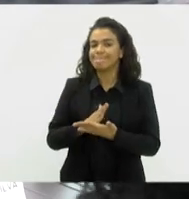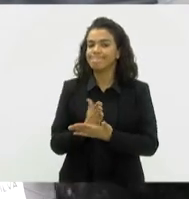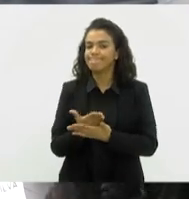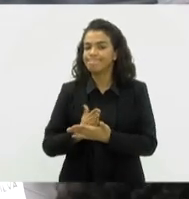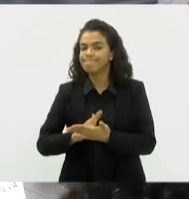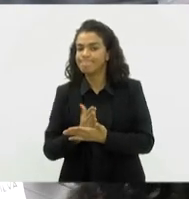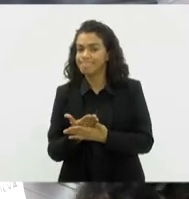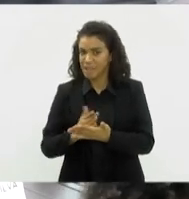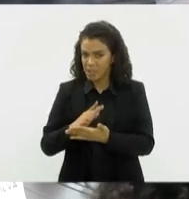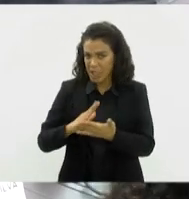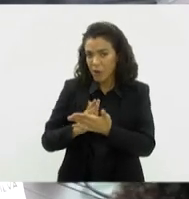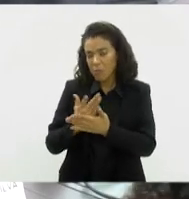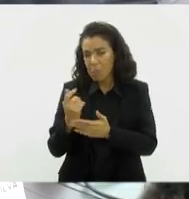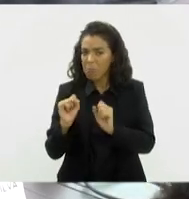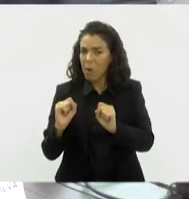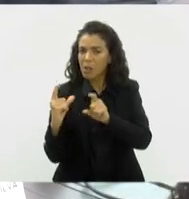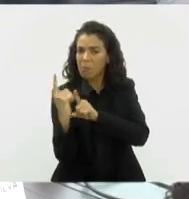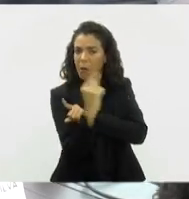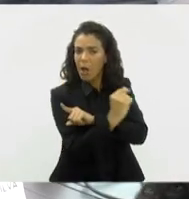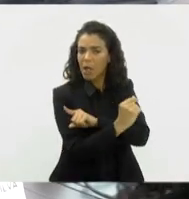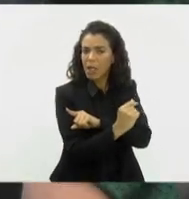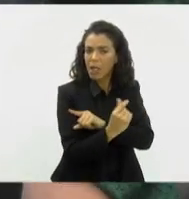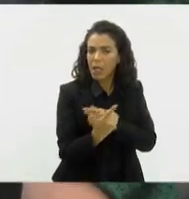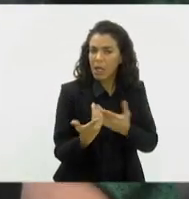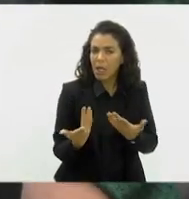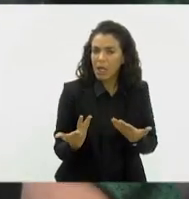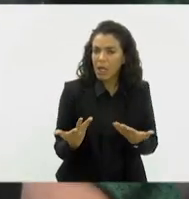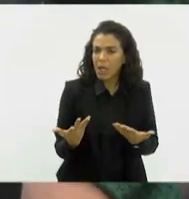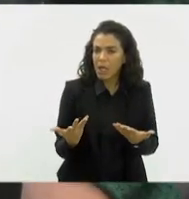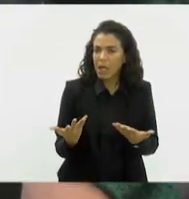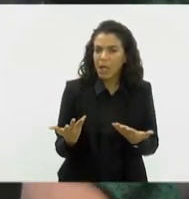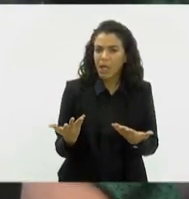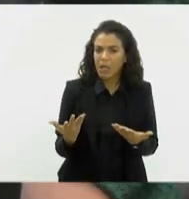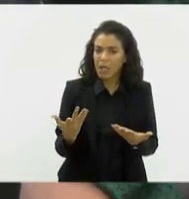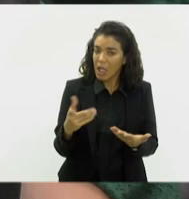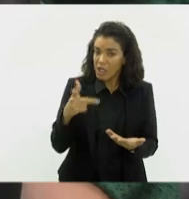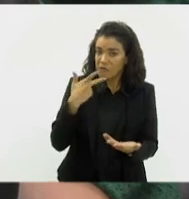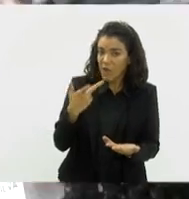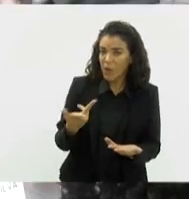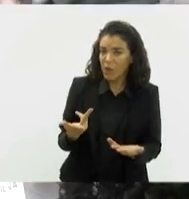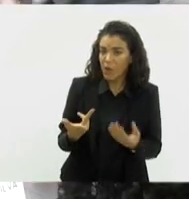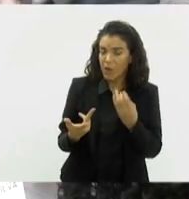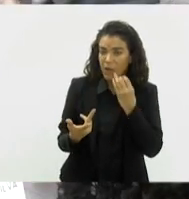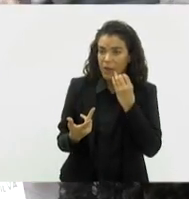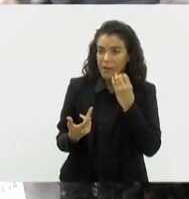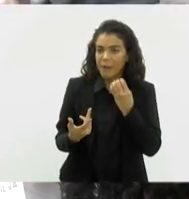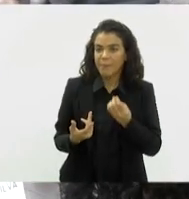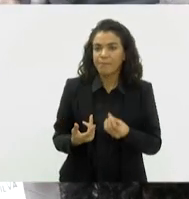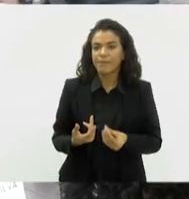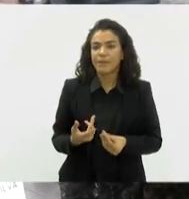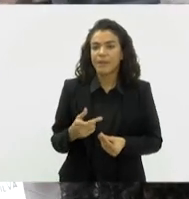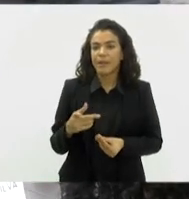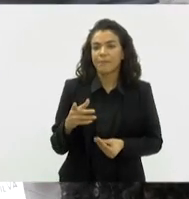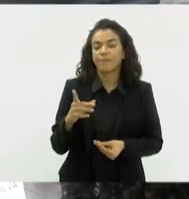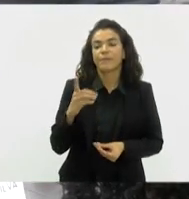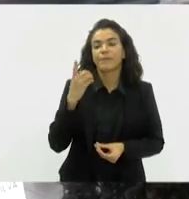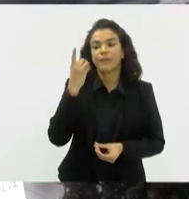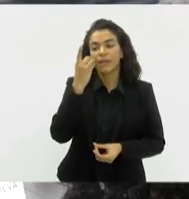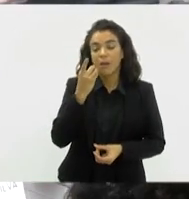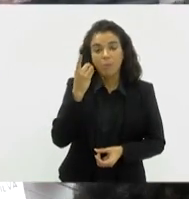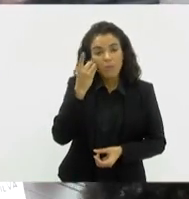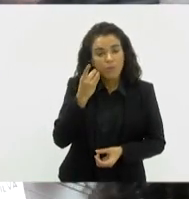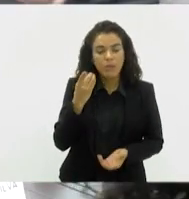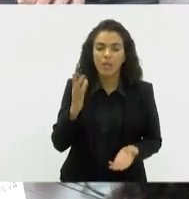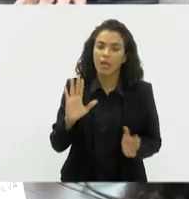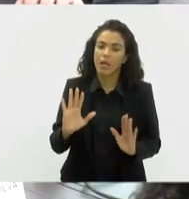Se o senhor estiver desconfortável, pode ir embora. Não tem problema não, algum. Não, deputado, o senhor acabou bem. De falar que está desconfortável, senhor Ivelto. Deputado, imagine agora, que eu é preciso entender